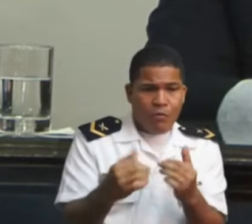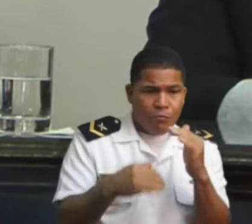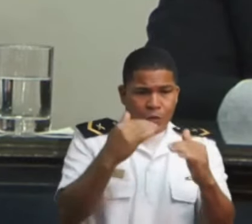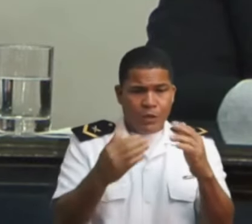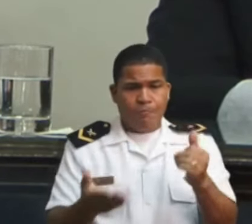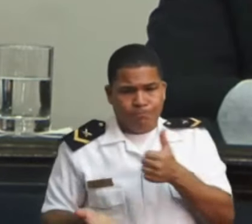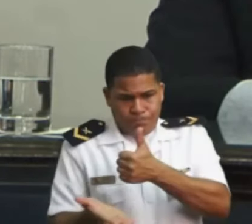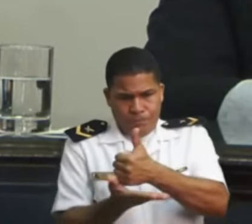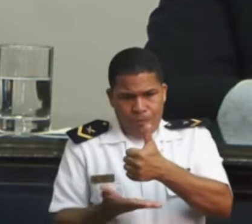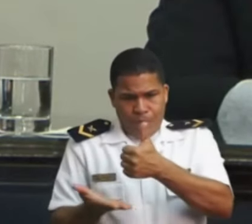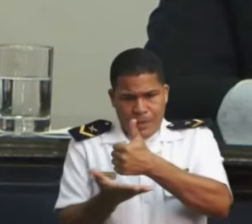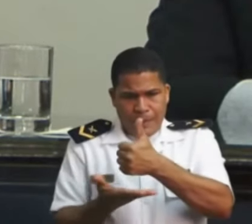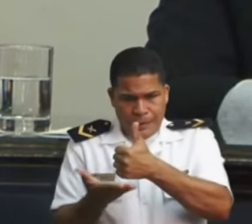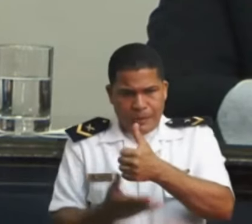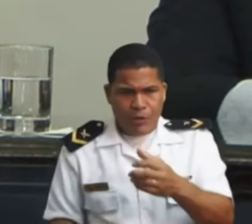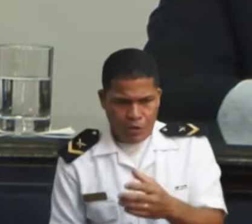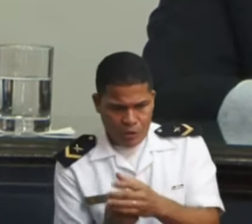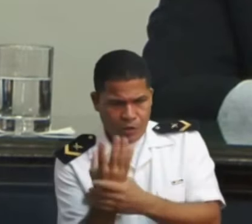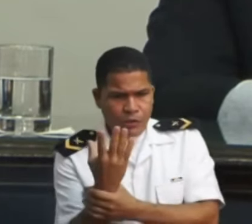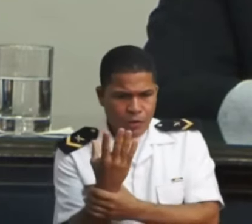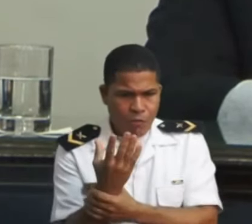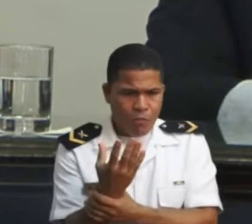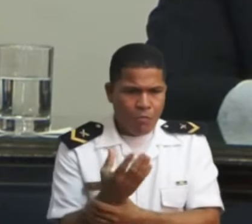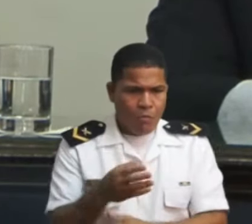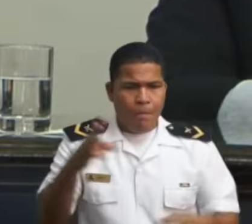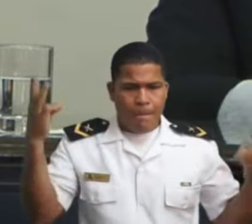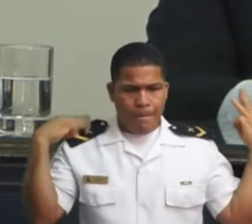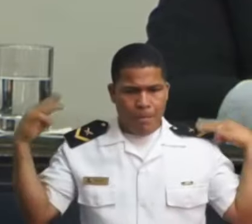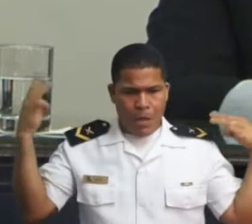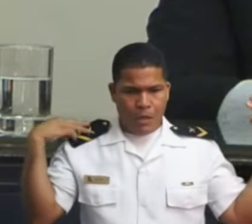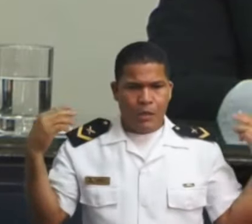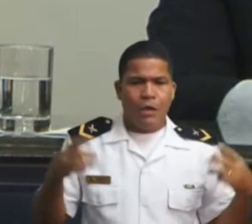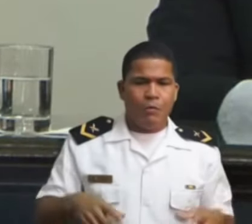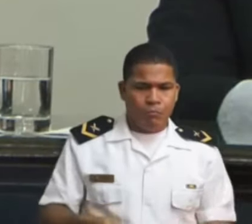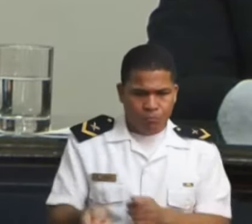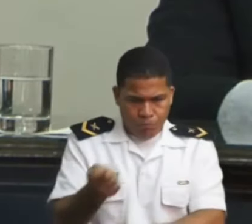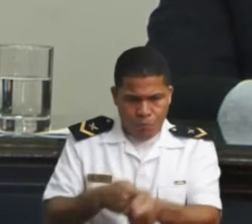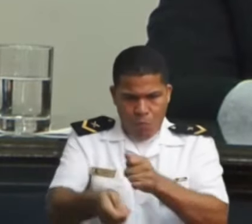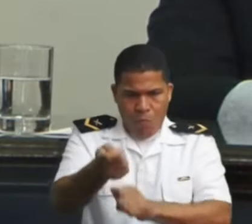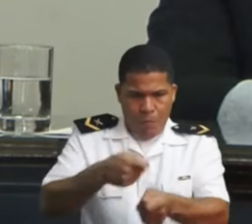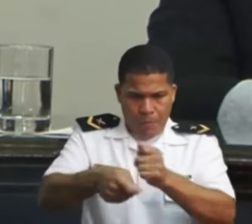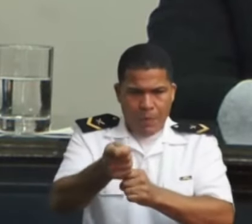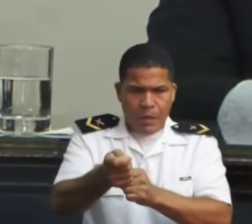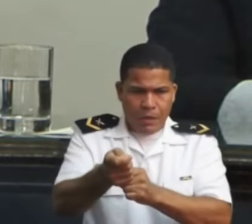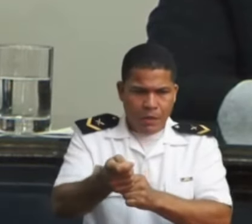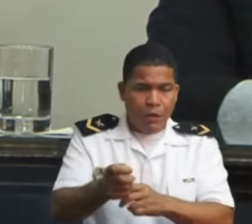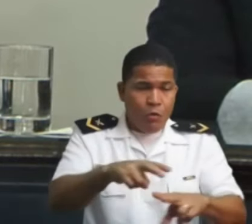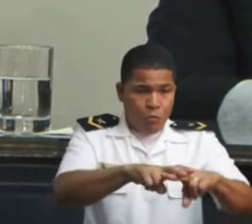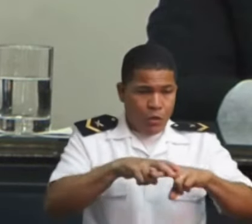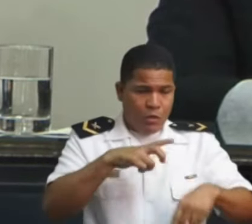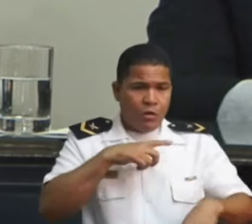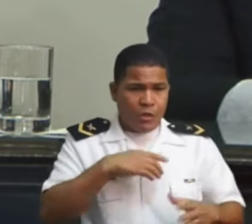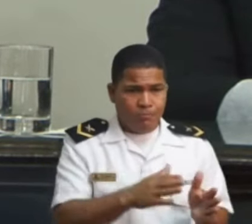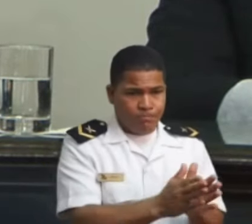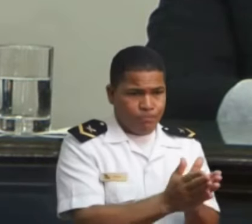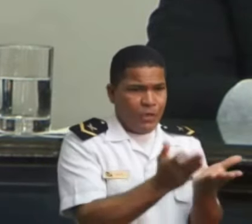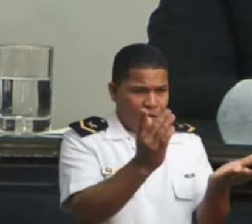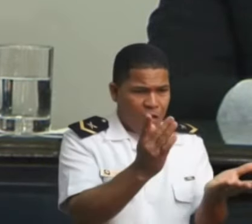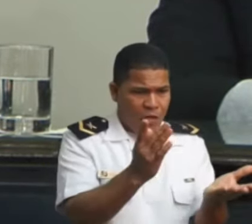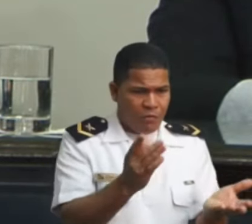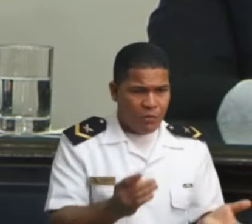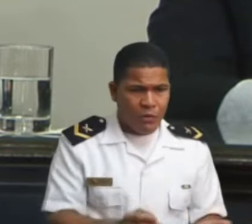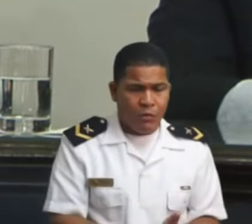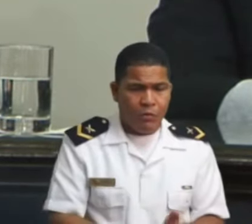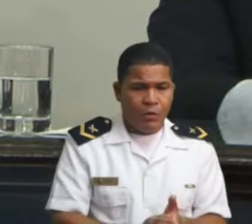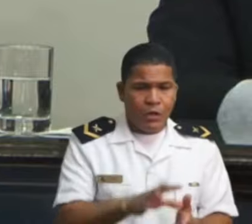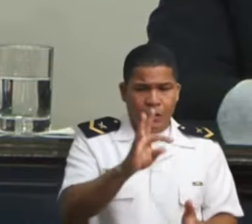da sua criação, que é a Marinha Mercante. Por isso, temos hoje publicações autônomas do